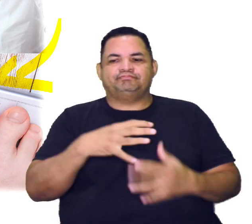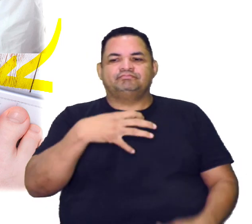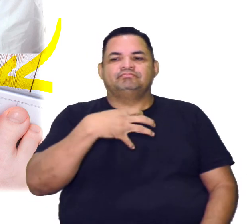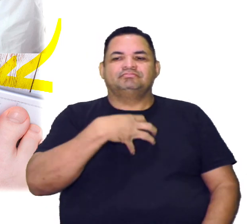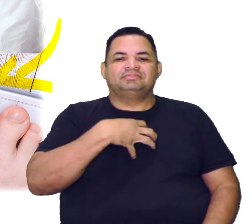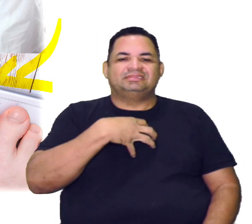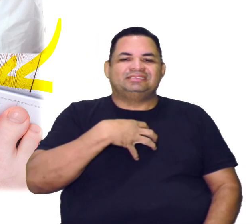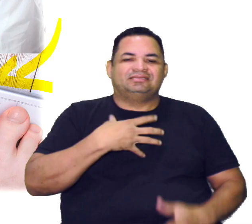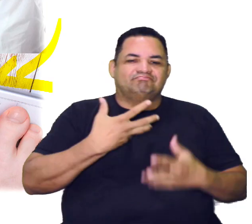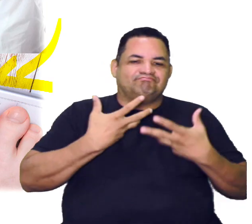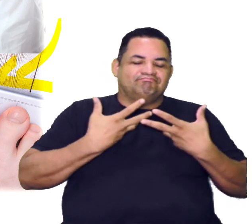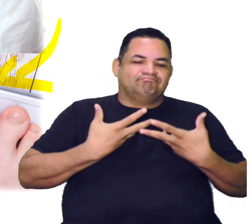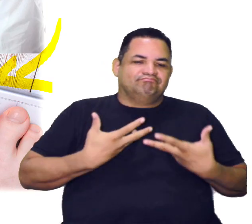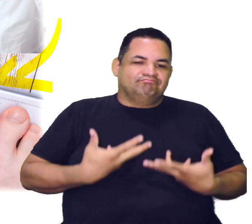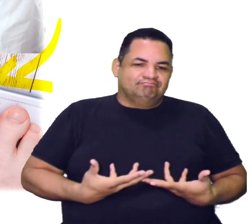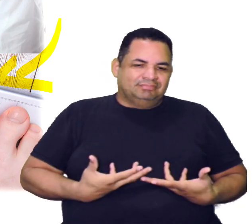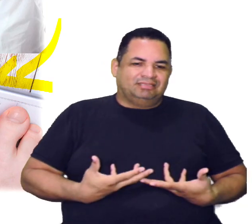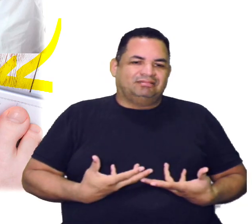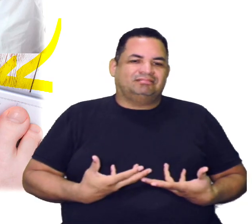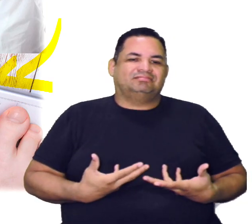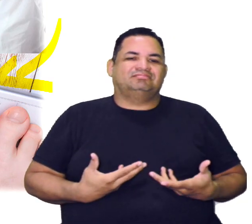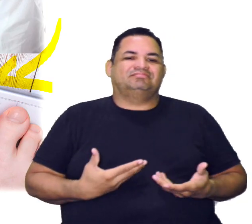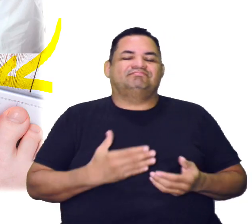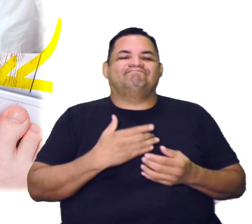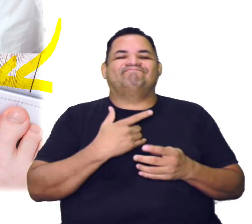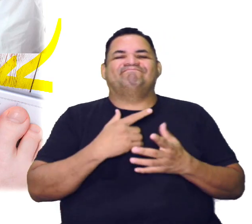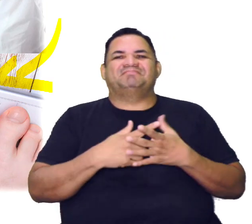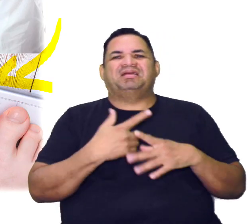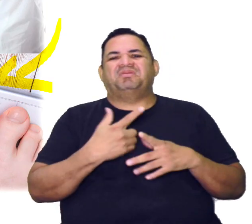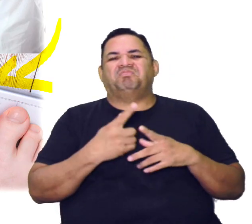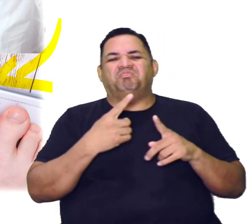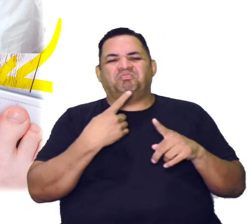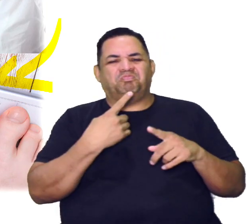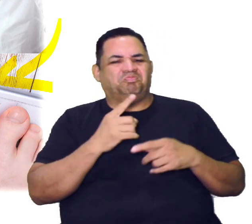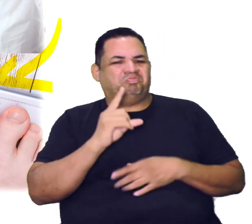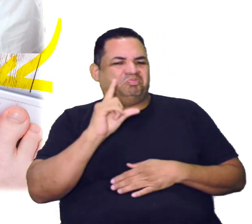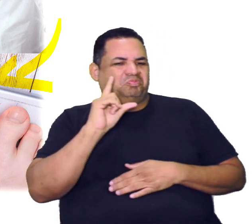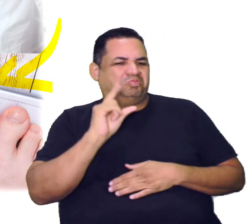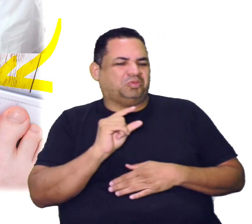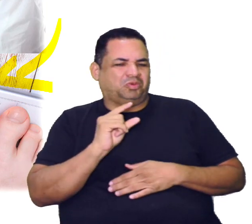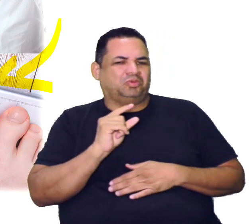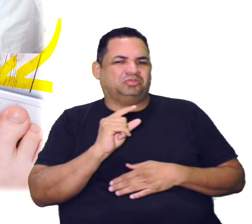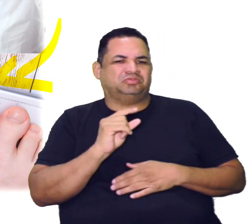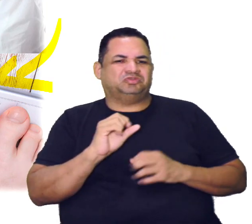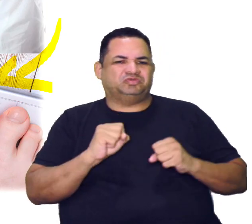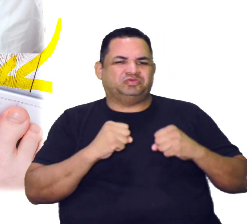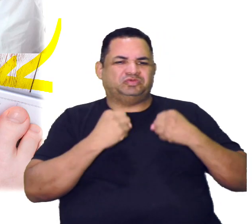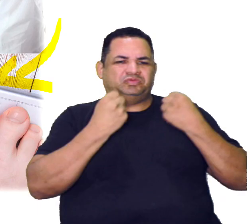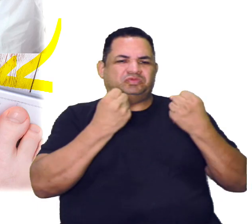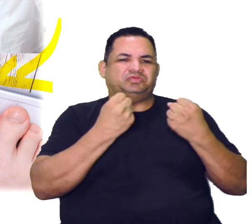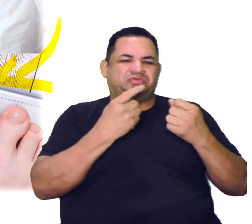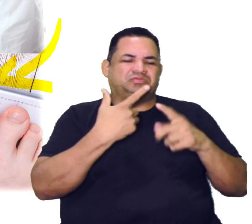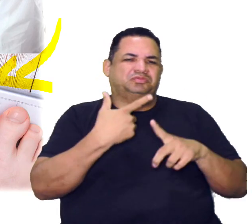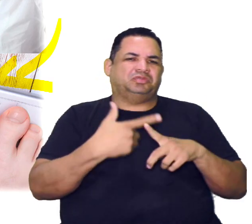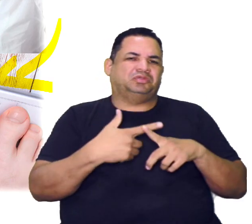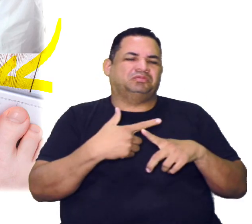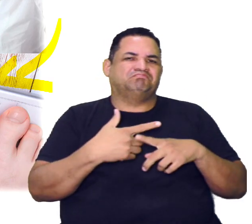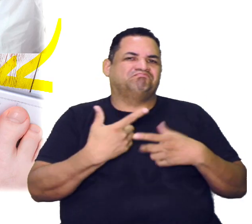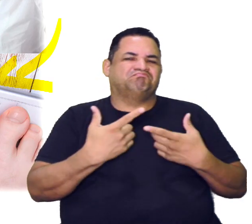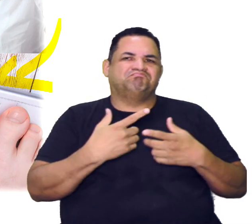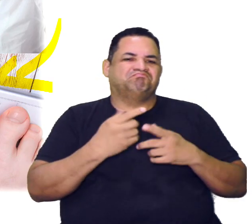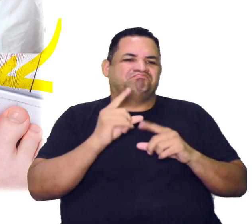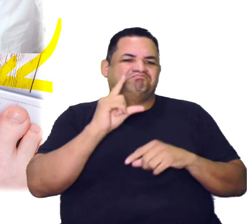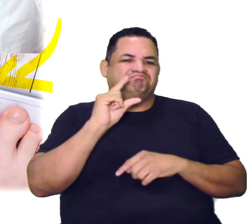mais fadigado, eu me sinto mais cansado, com coisas poucas, gente, com pouca atividade que eu execute, eu